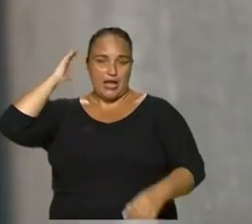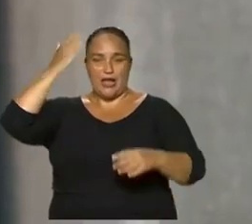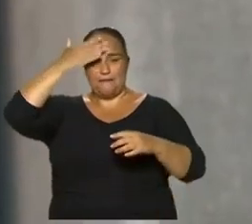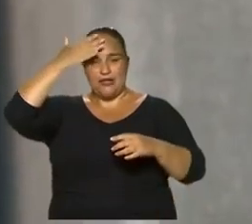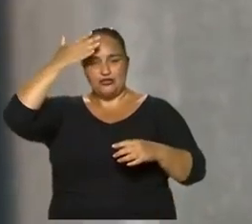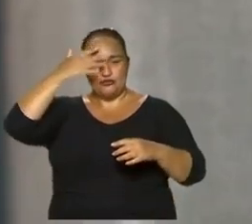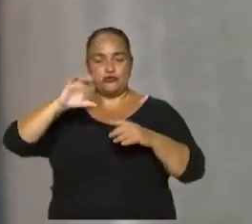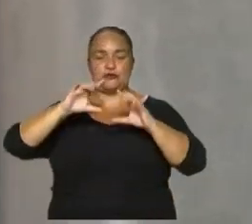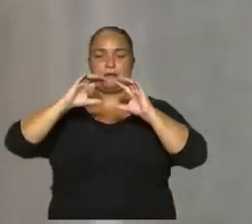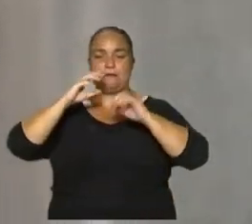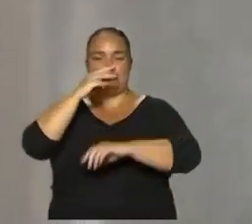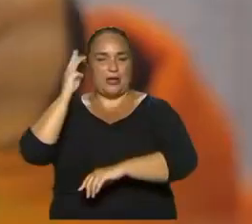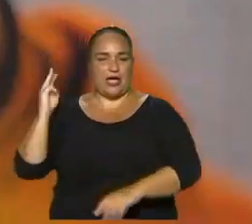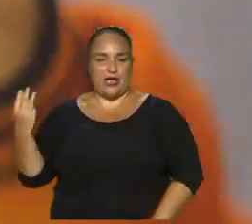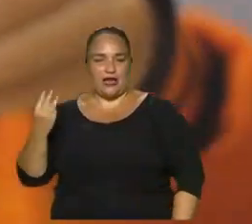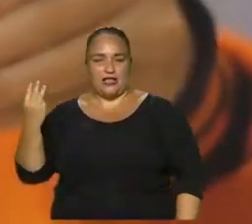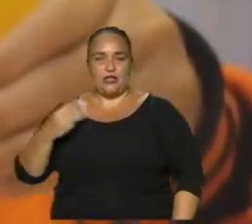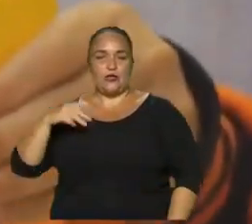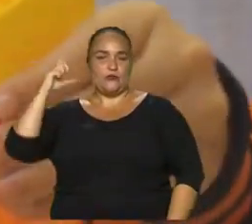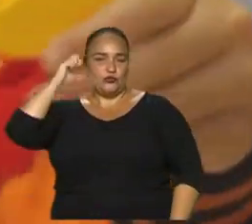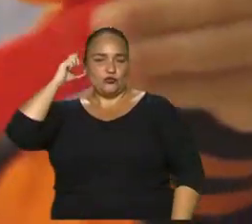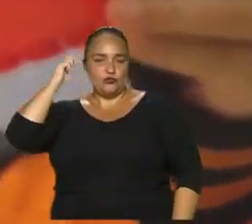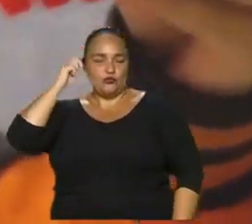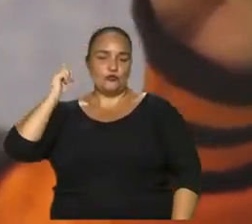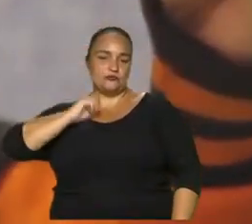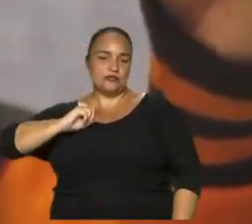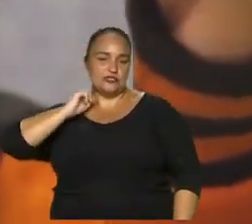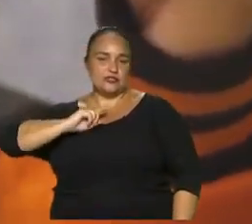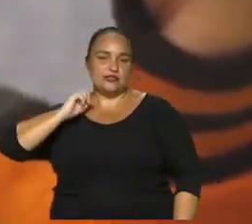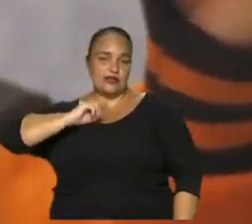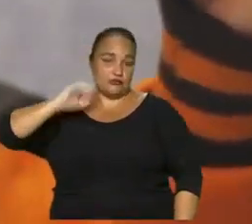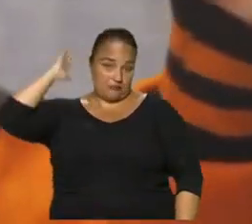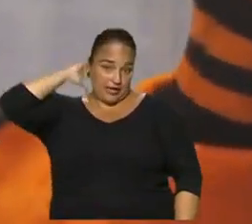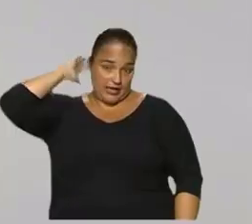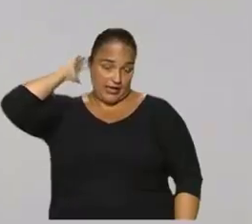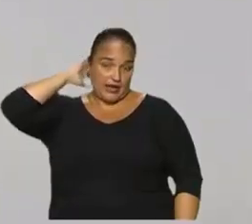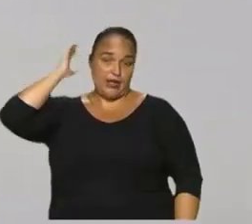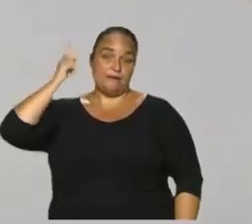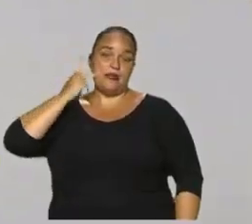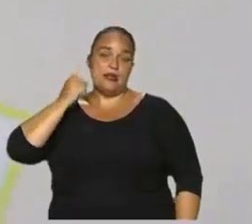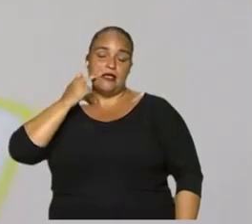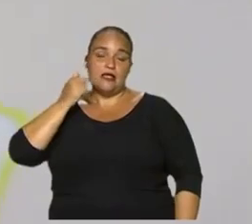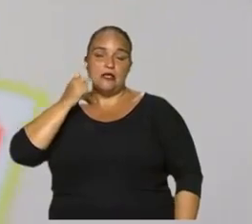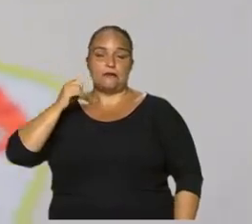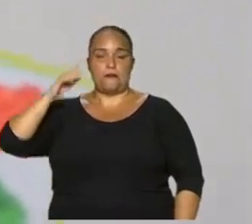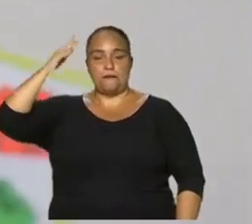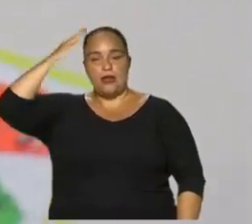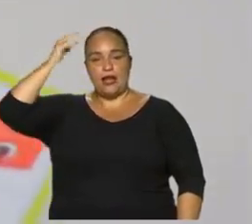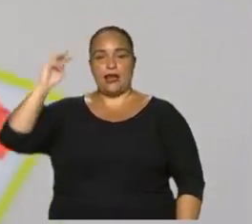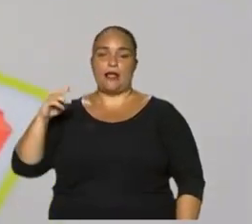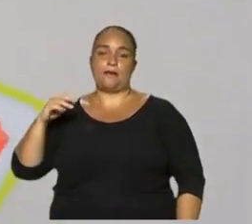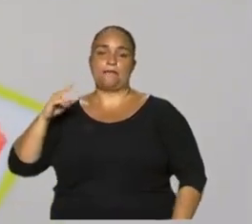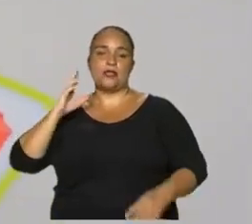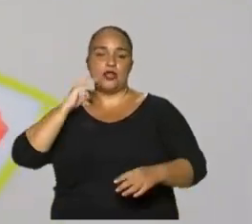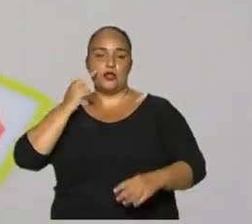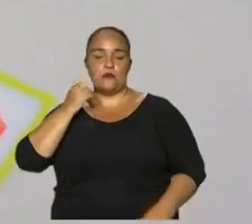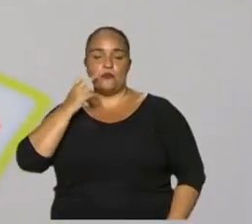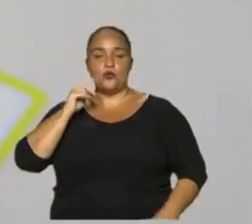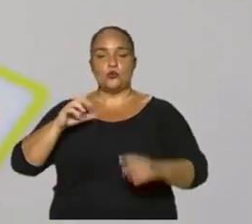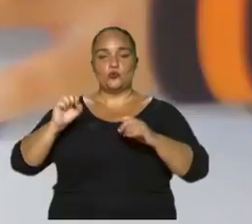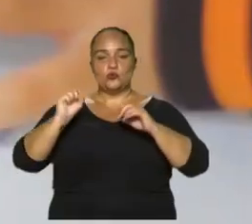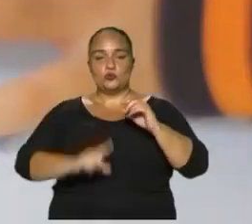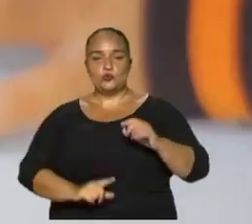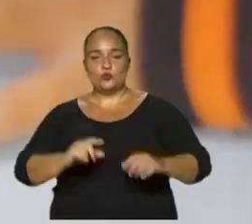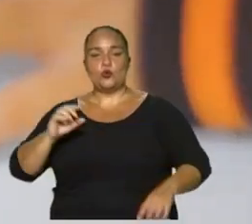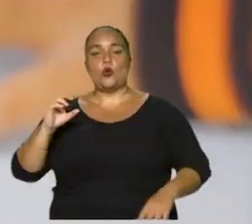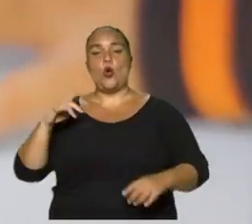Goiás, Maranhão, Mato Grosso, Minas Gerais, Pará, Paraíba, Paraná, Pernambuco, Rio Grande do Sul,